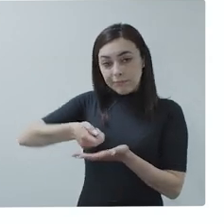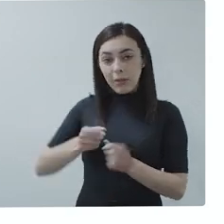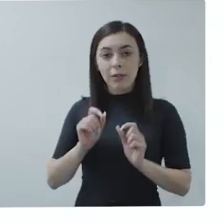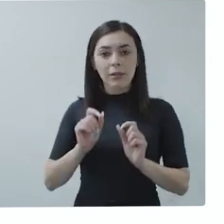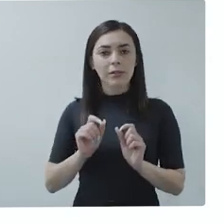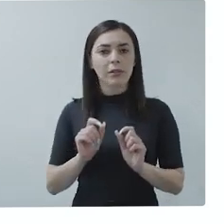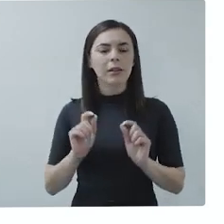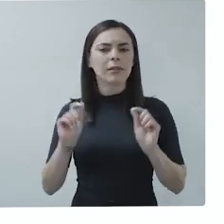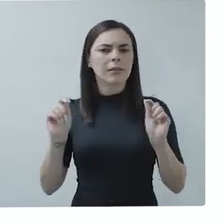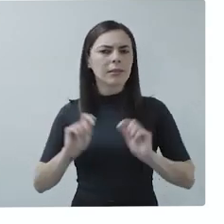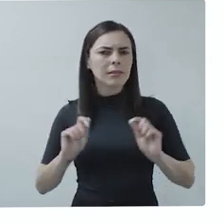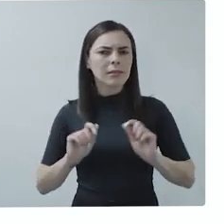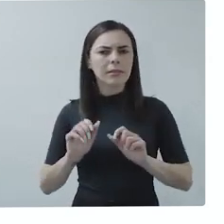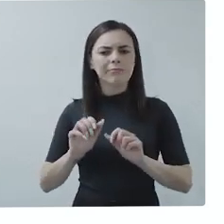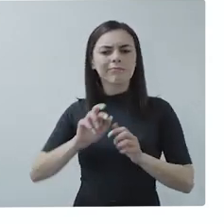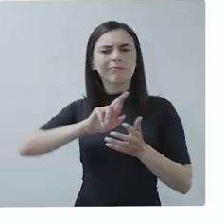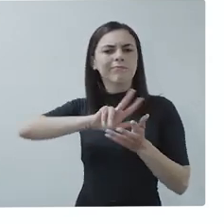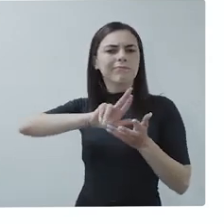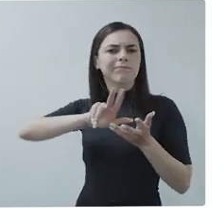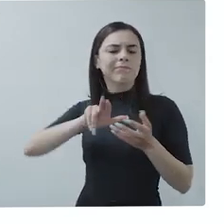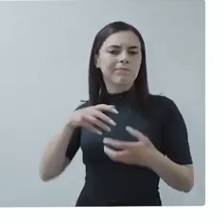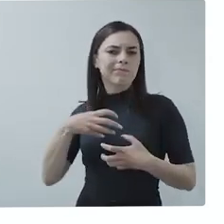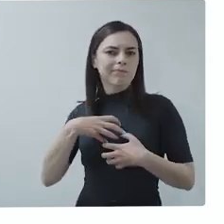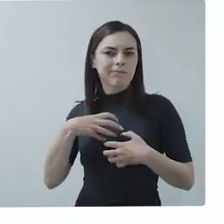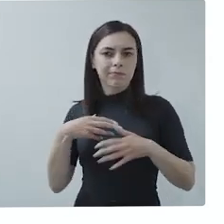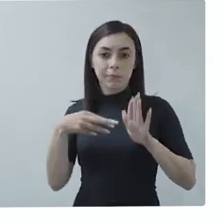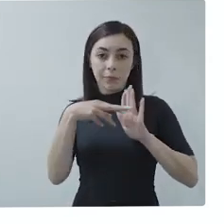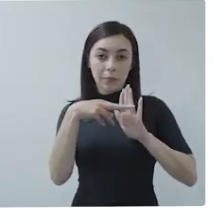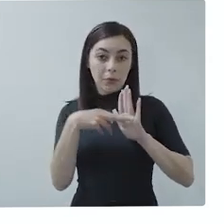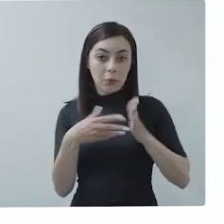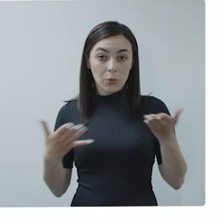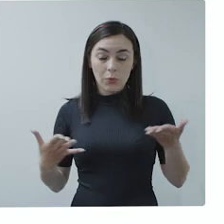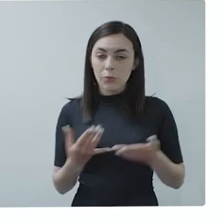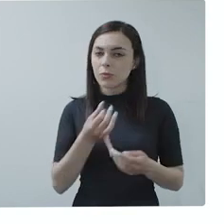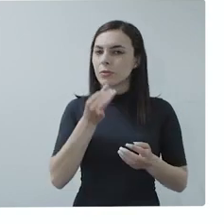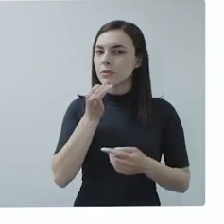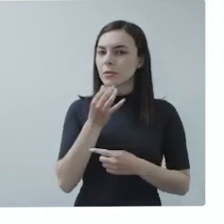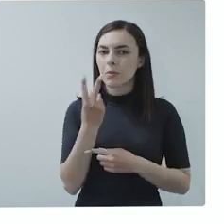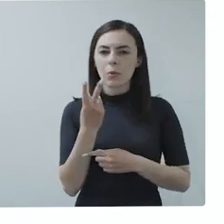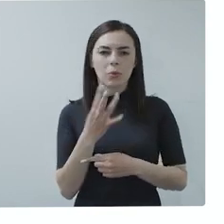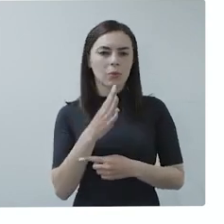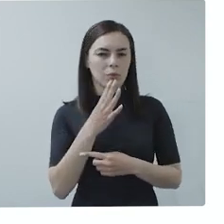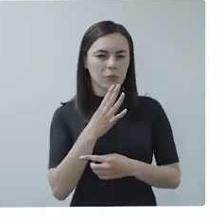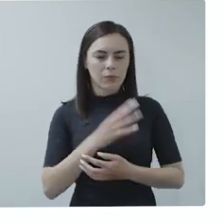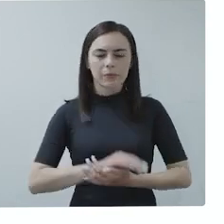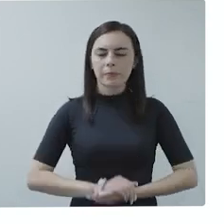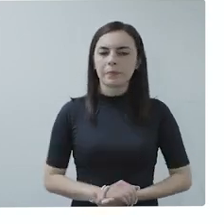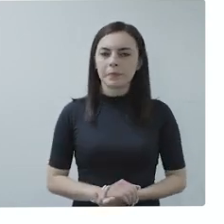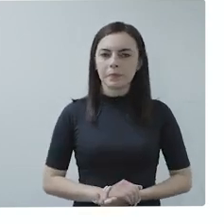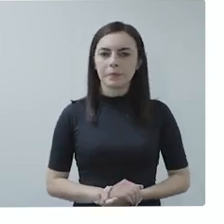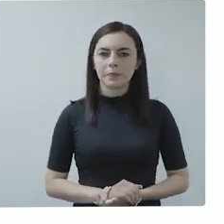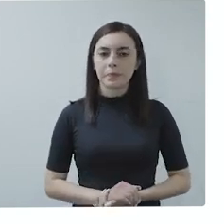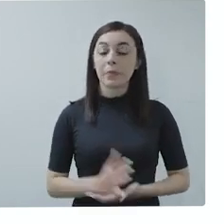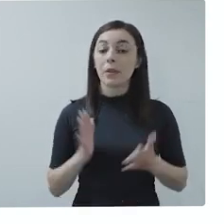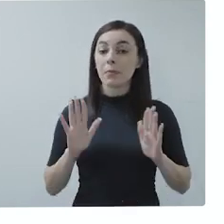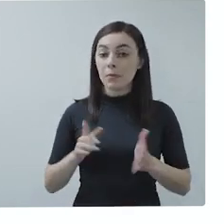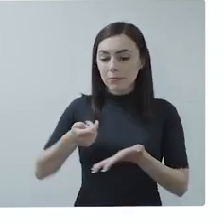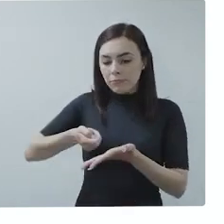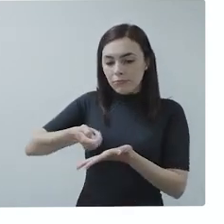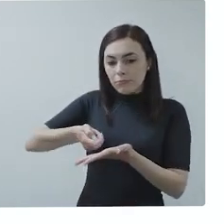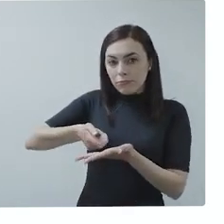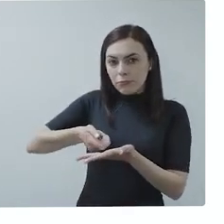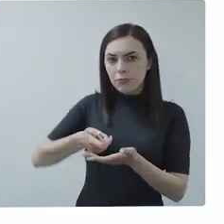ser jogada de várias formas. Eu trouxe aqui duas para vocês conhecerem. Para a gente jogar a bolinha de